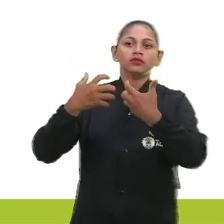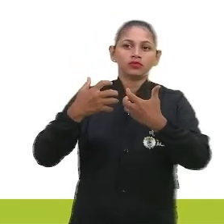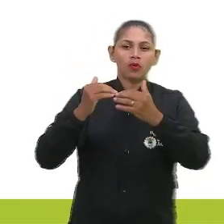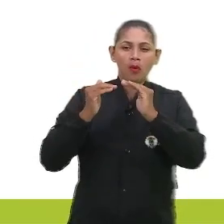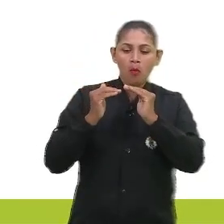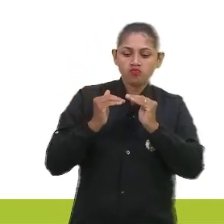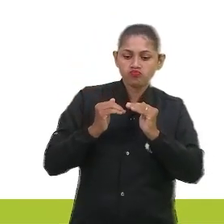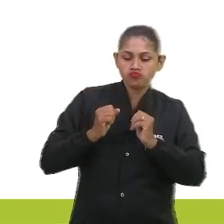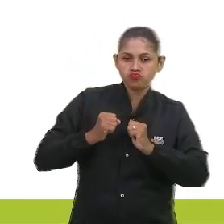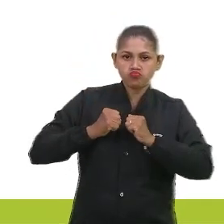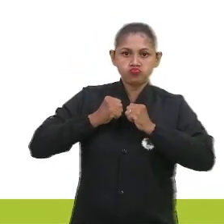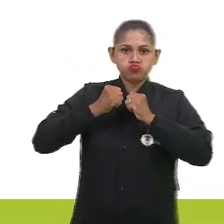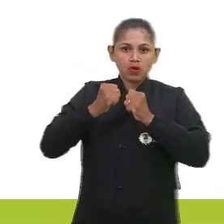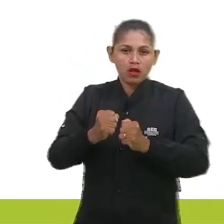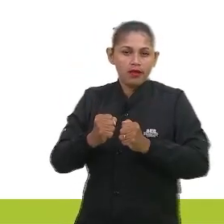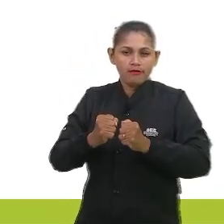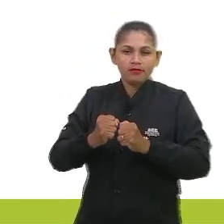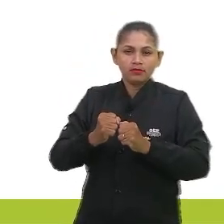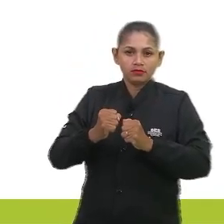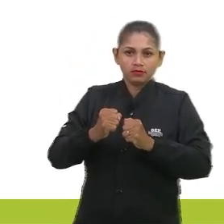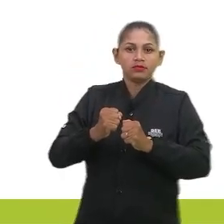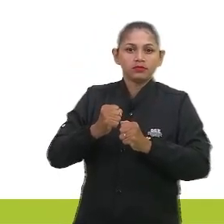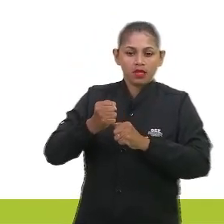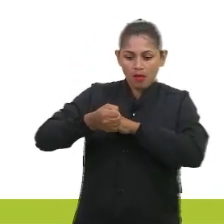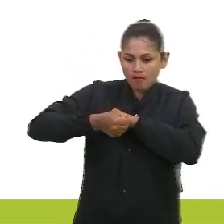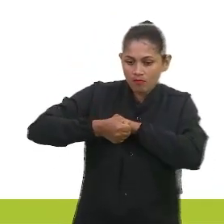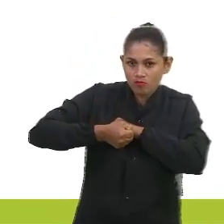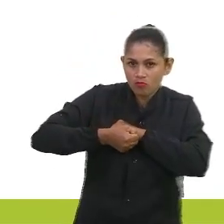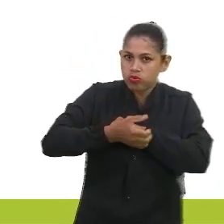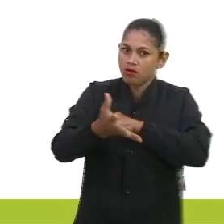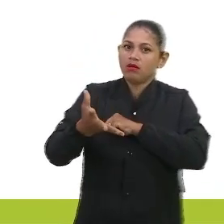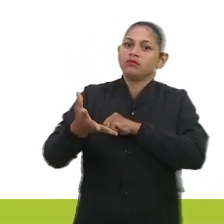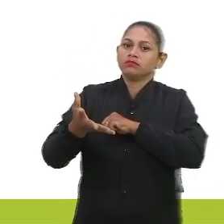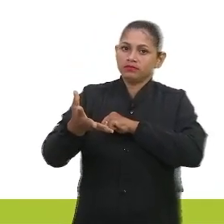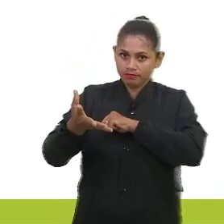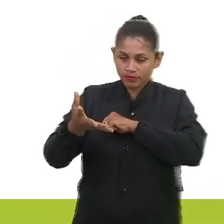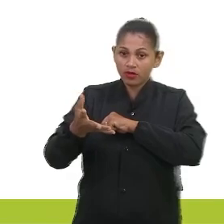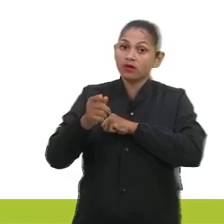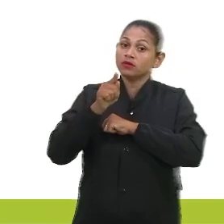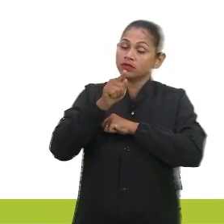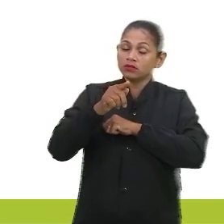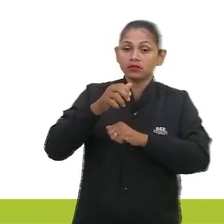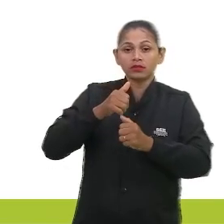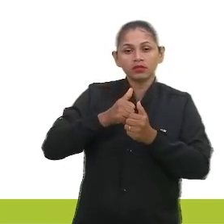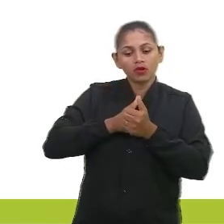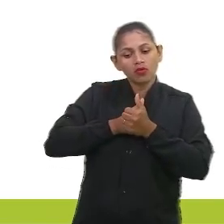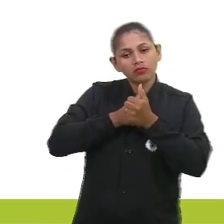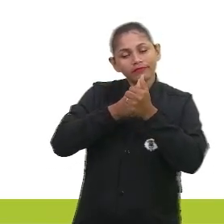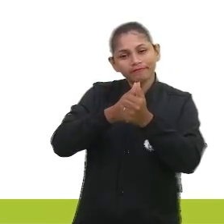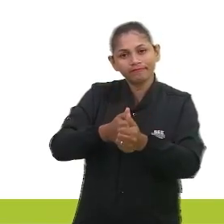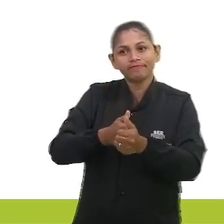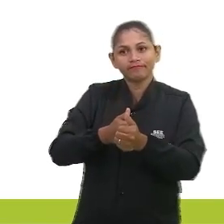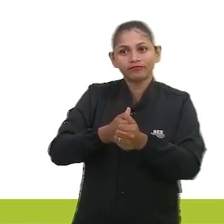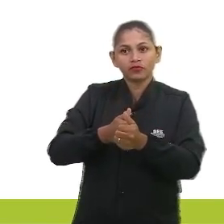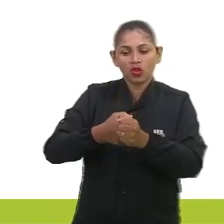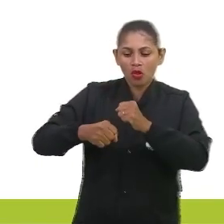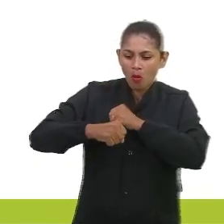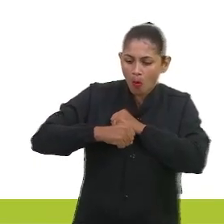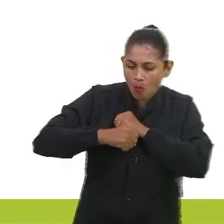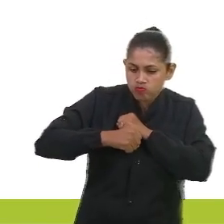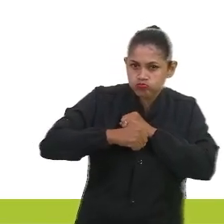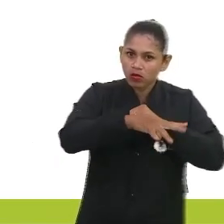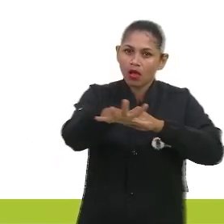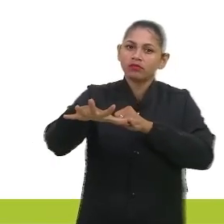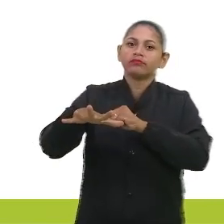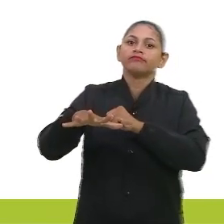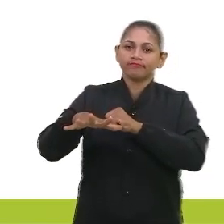mídia. Nos últimos anos, você também acompanha isso, né, cotidianamente, o poder da mídia ela fica ainda maior, cada vez